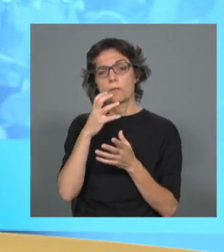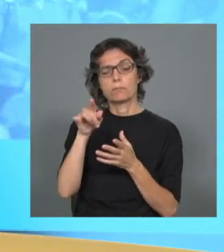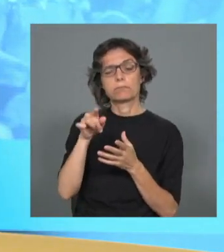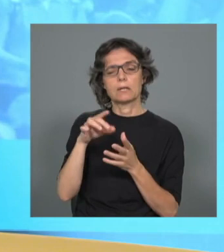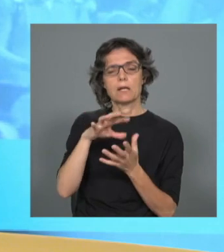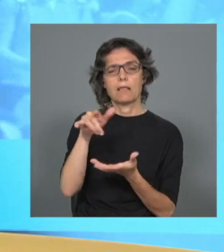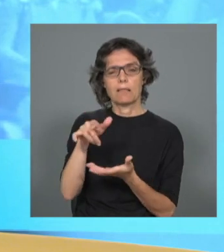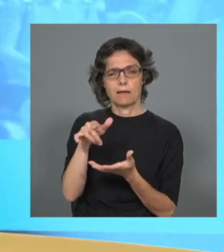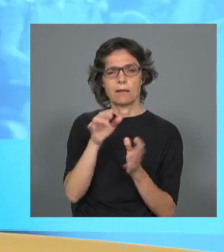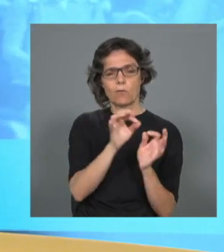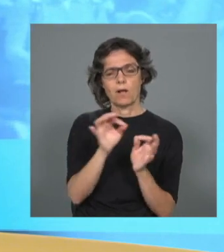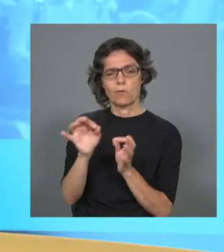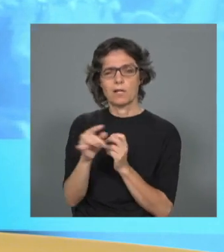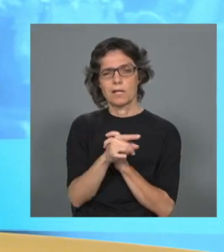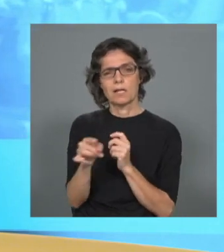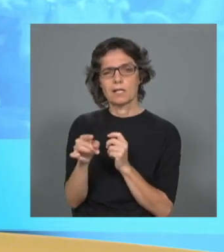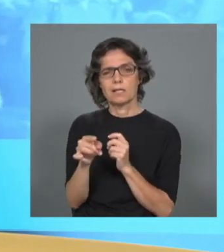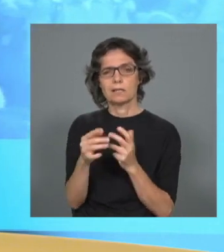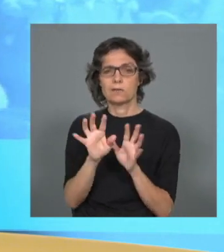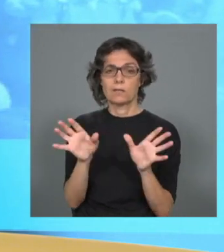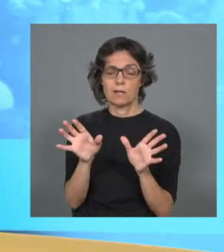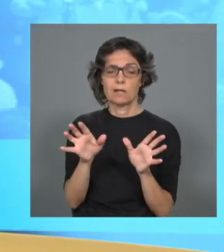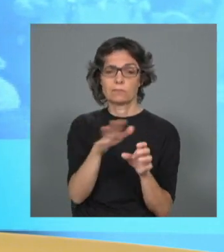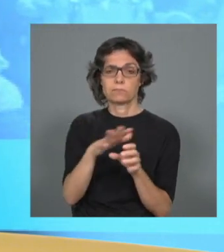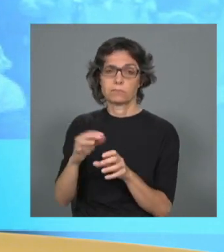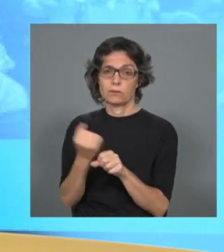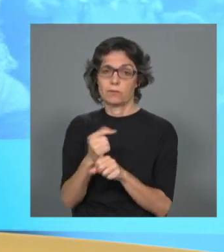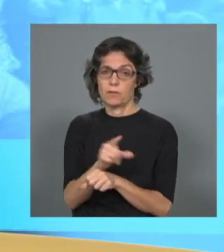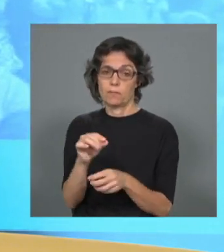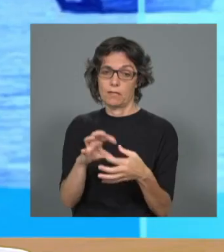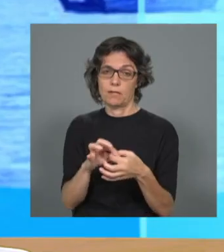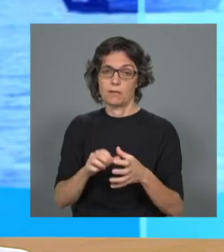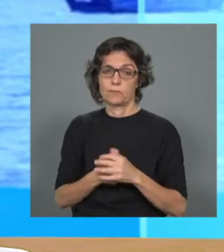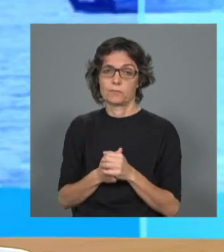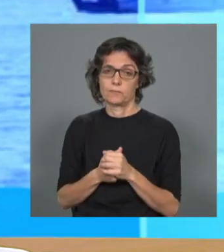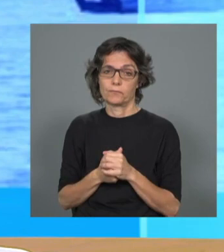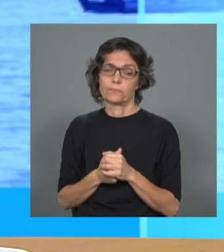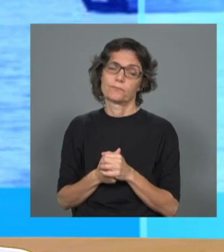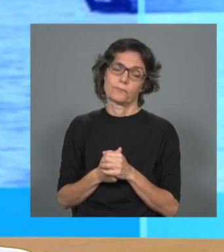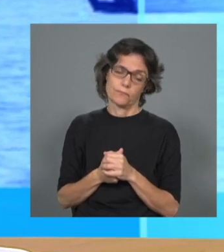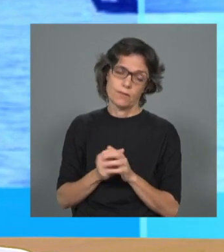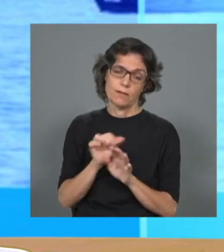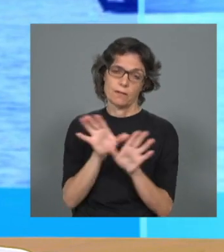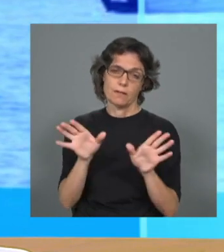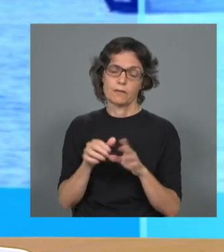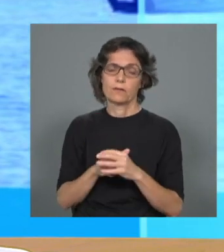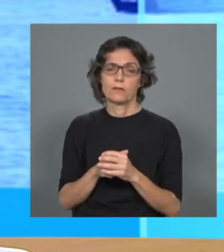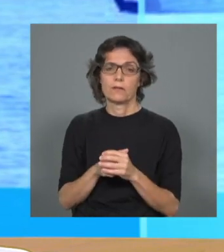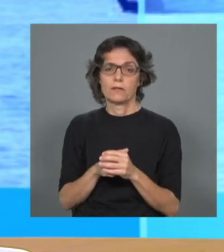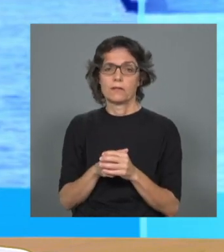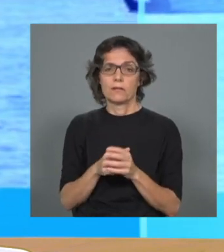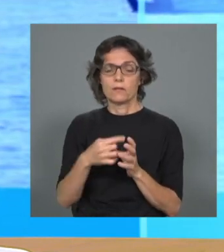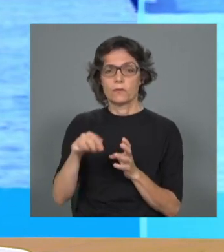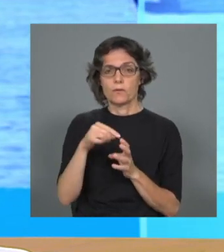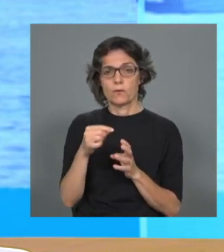essa experiência passe também por muitos contextos laborais. Sim, nós,